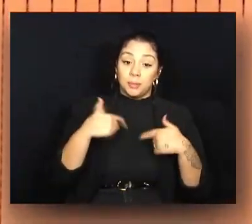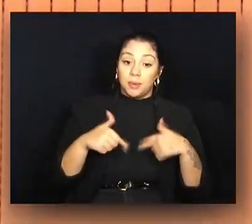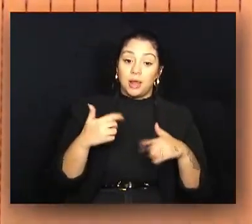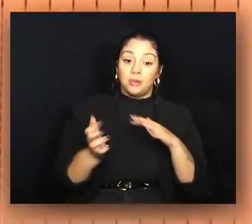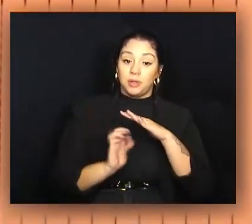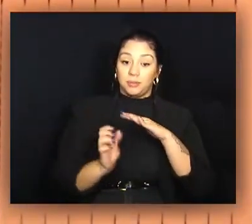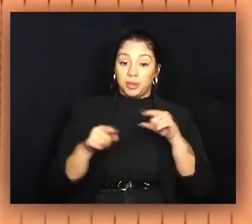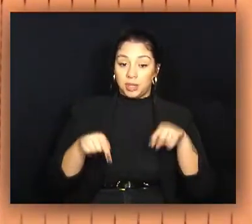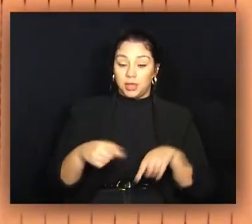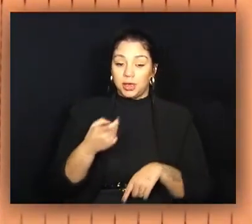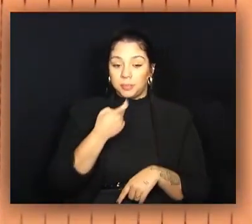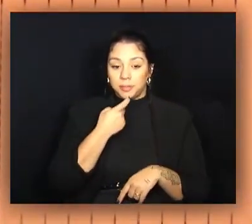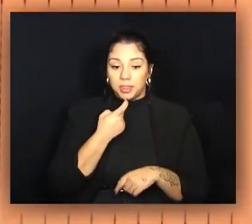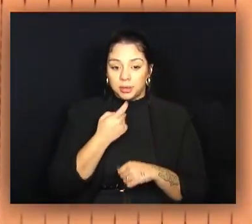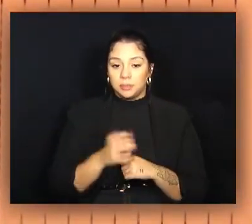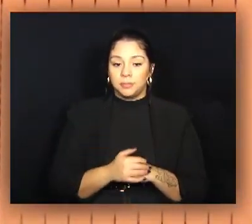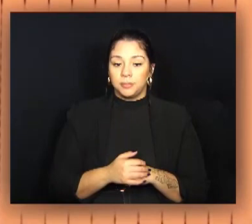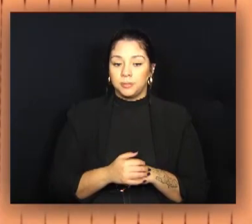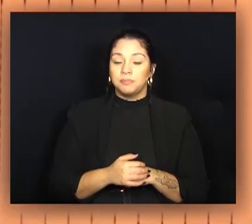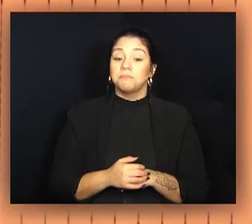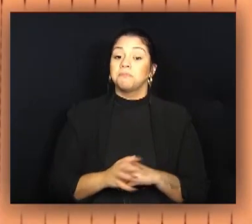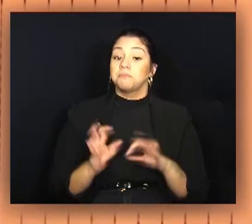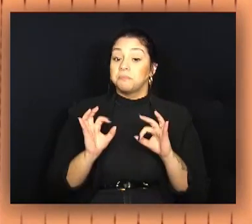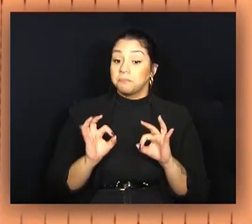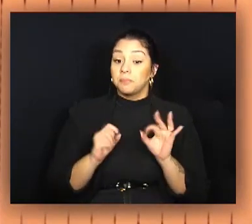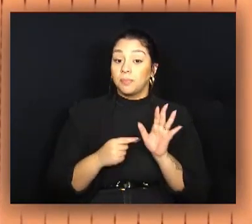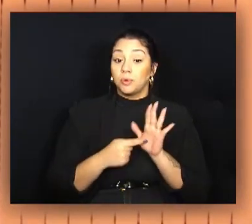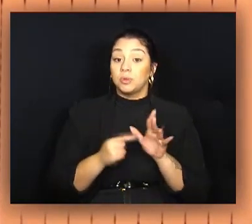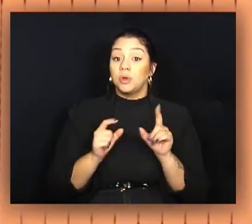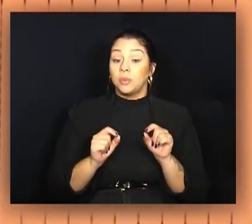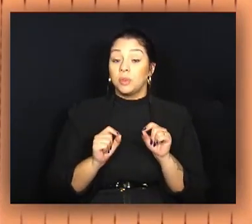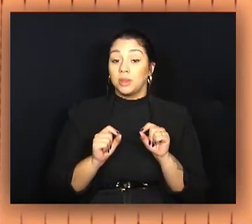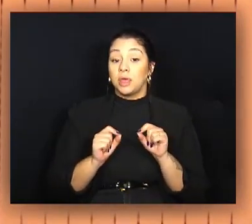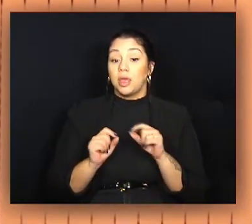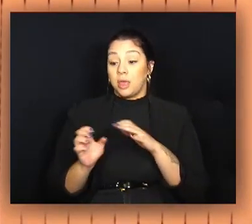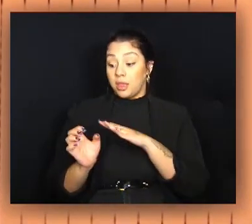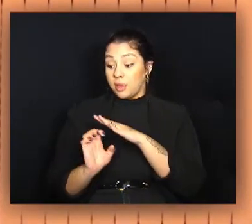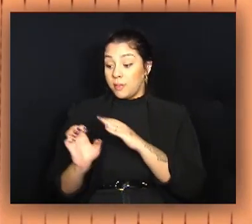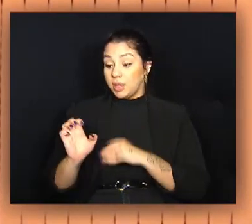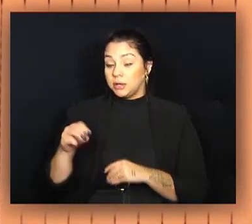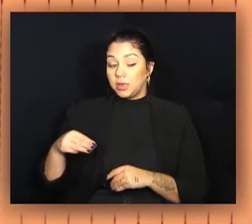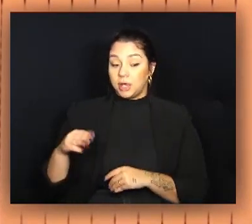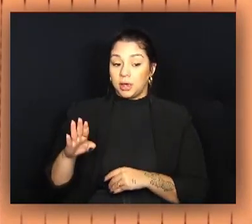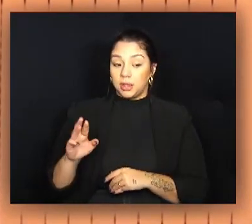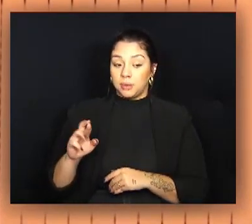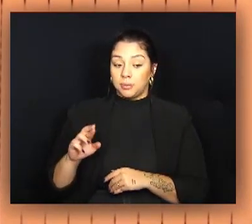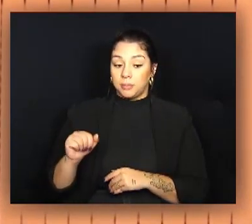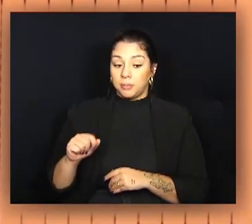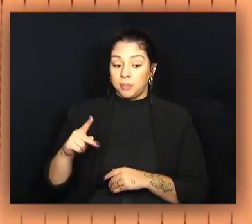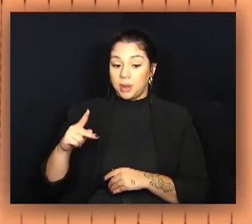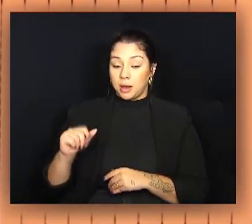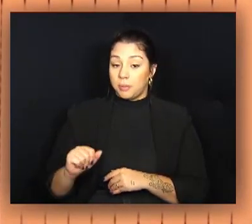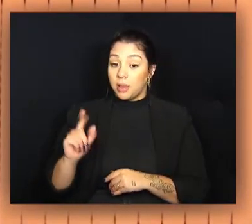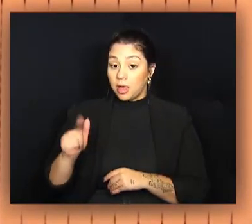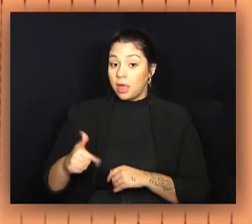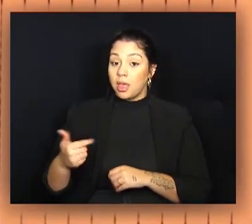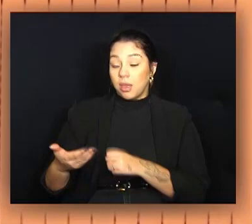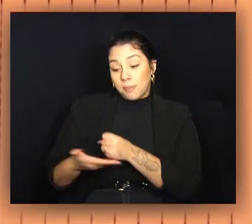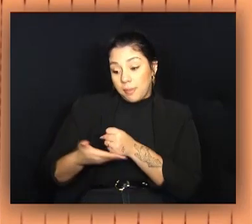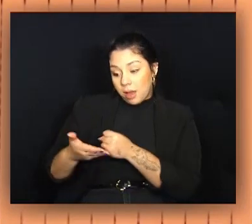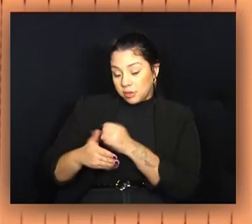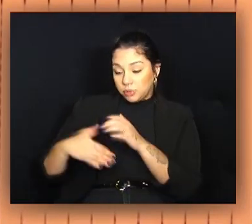em Campinas. Ficou muito claro aqui hoje que a Embrapa, sem nenhum exagero, é um dos pilares do desenvolvimento